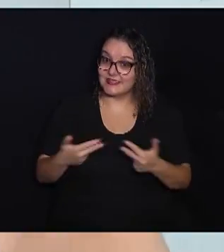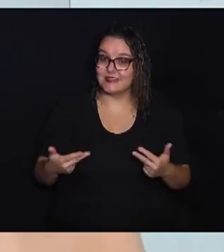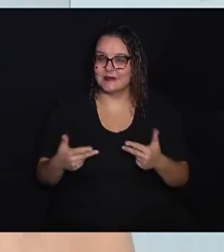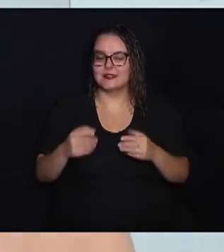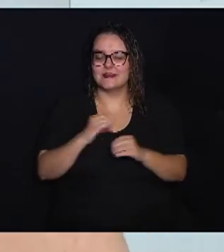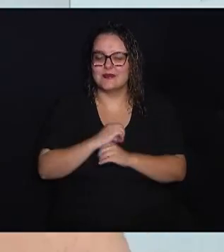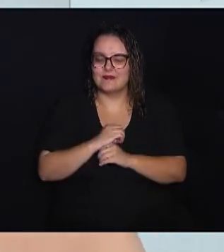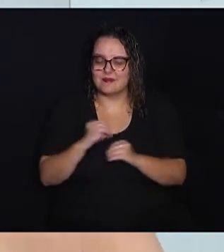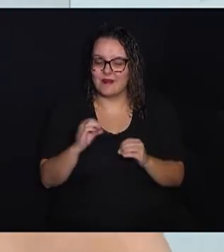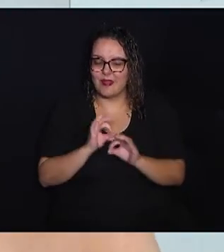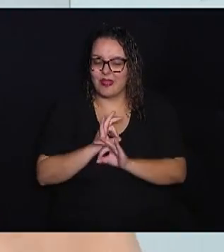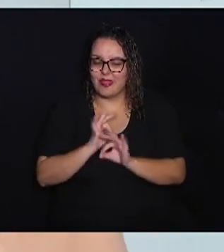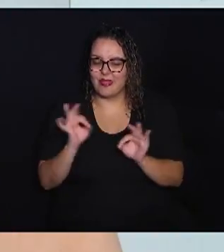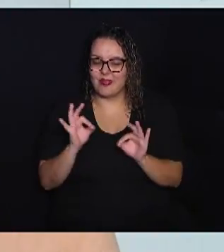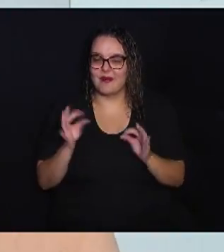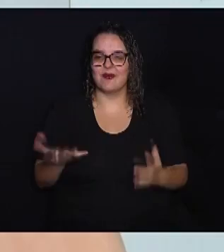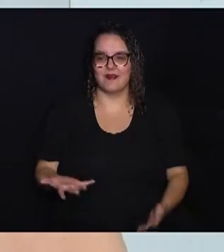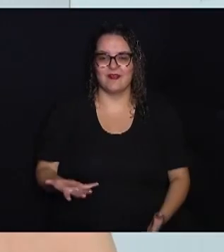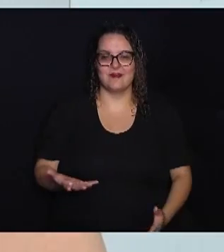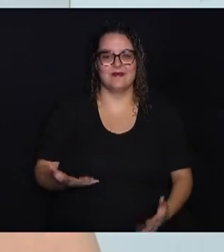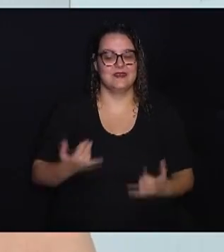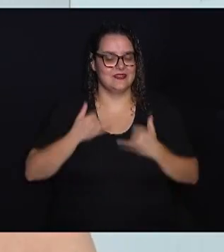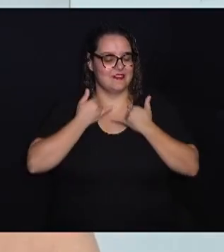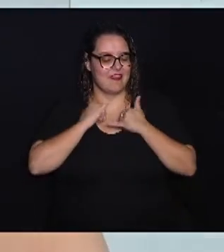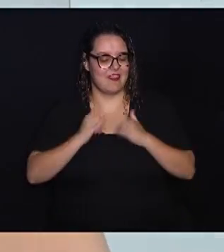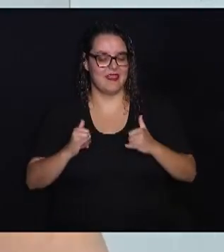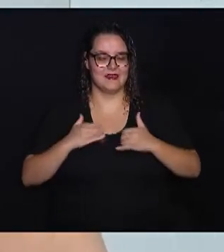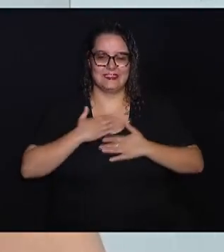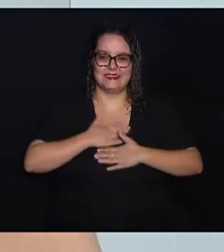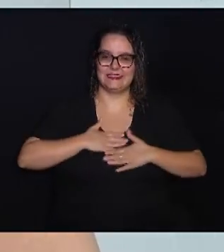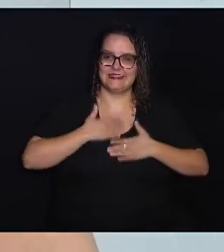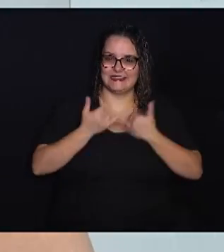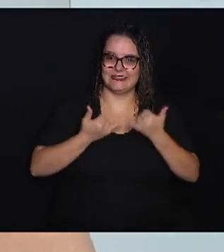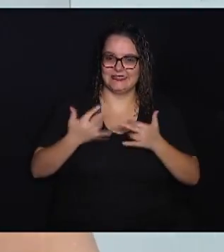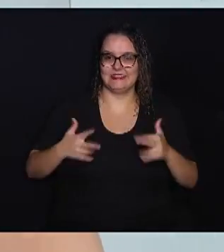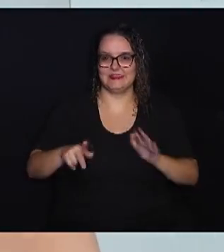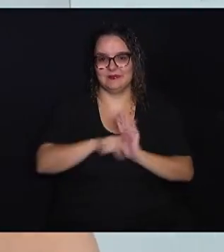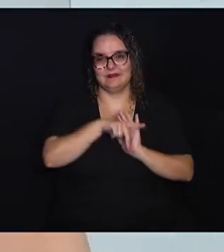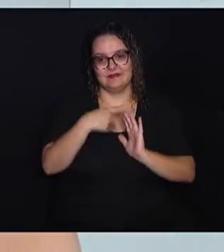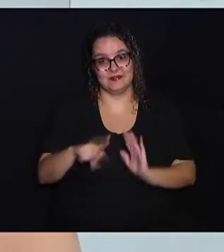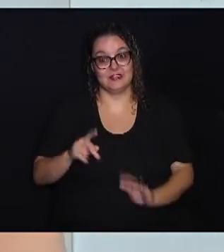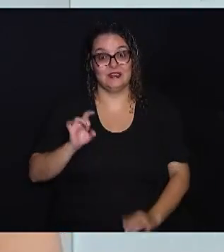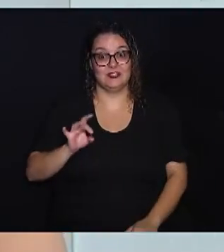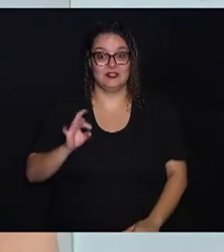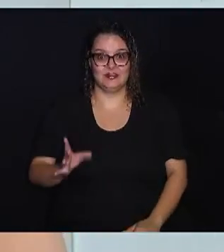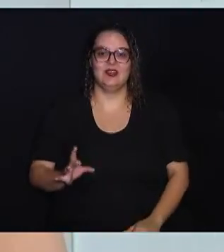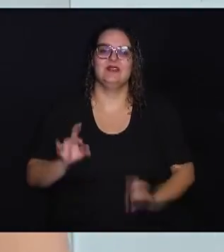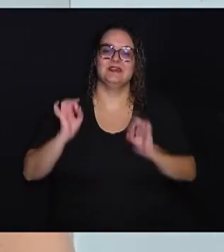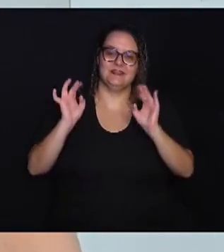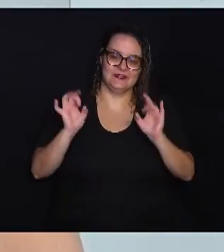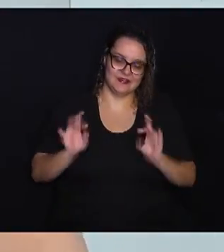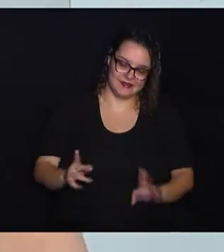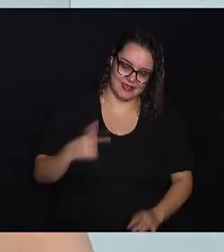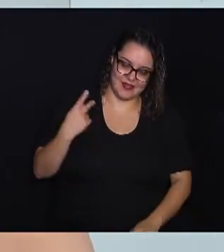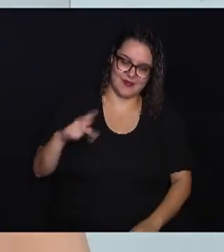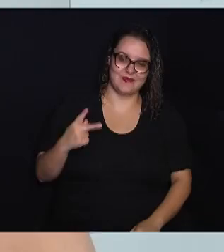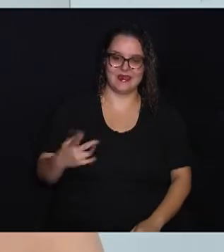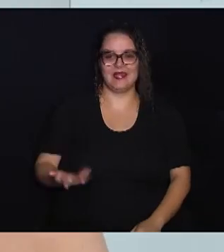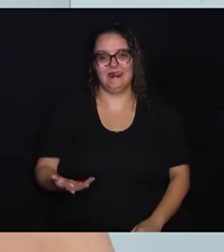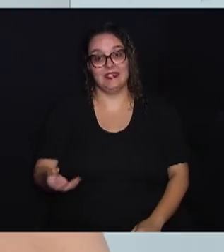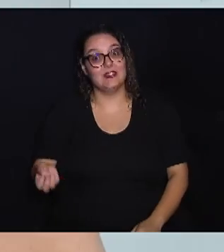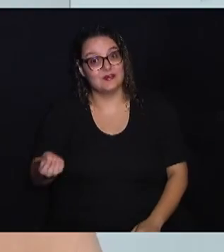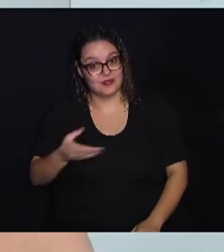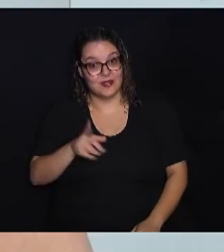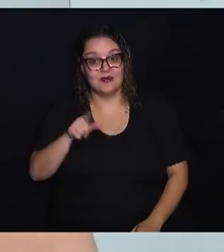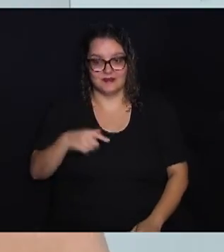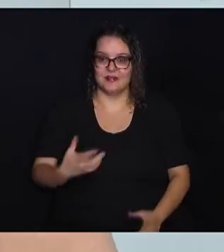zerinho, a energia, o gostoso daquele brinquedo ser só dela, né? especialmente para ela. É isso